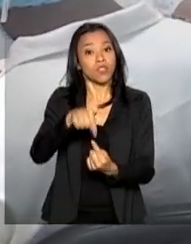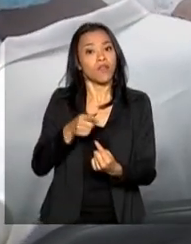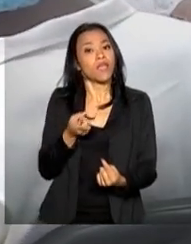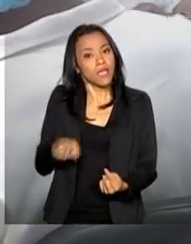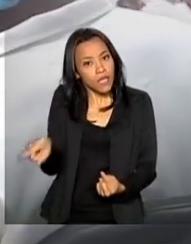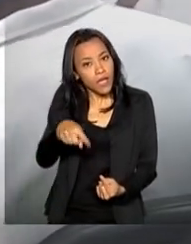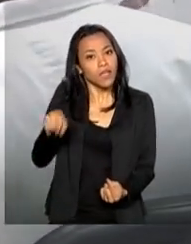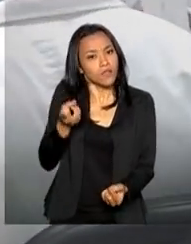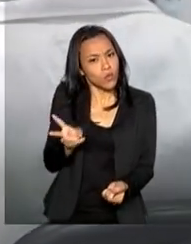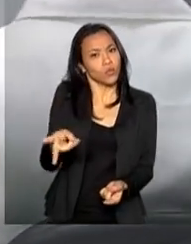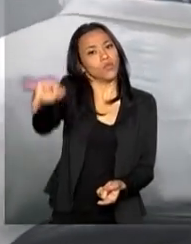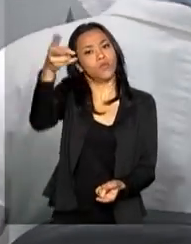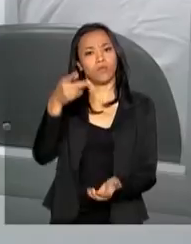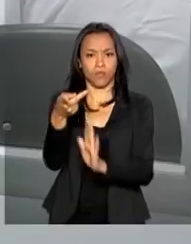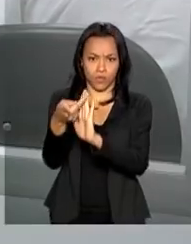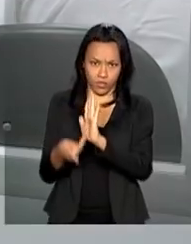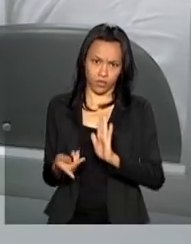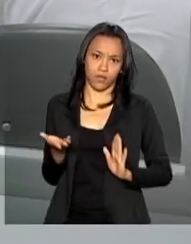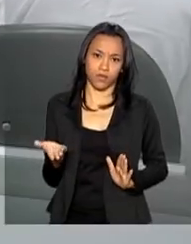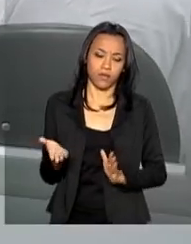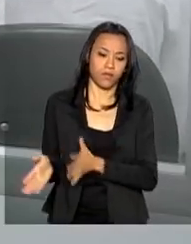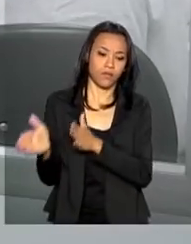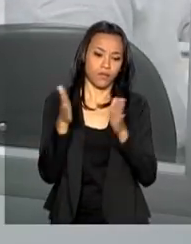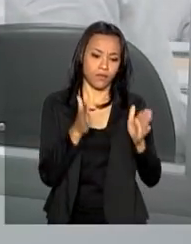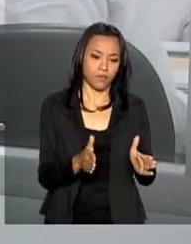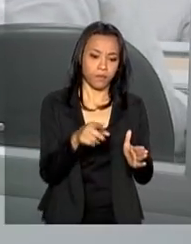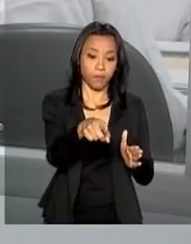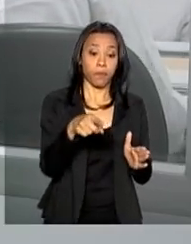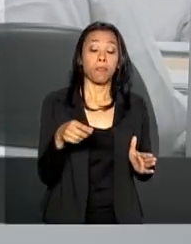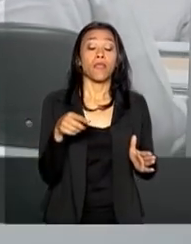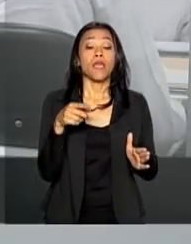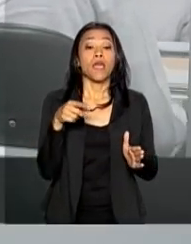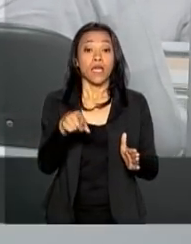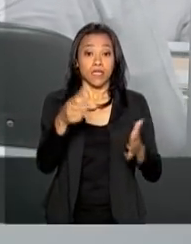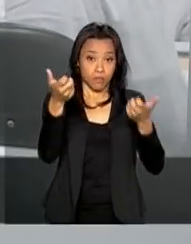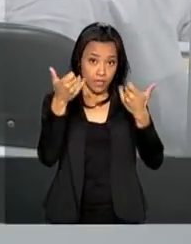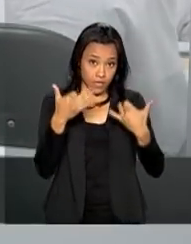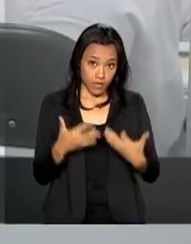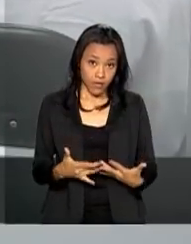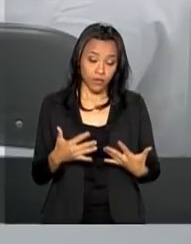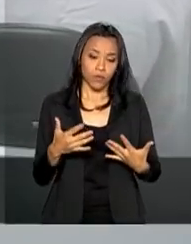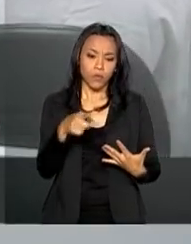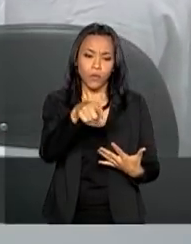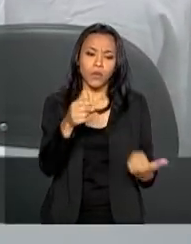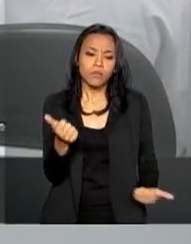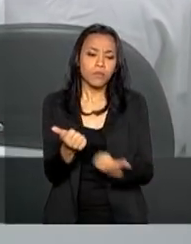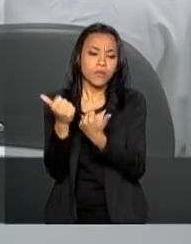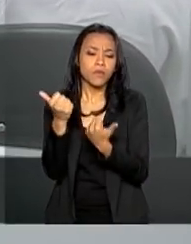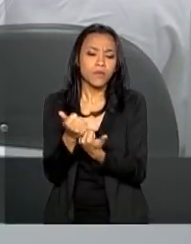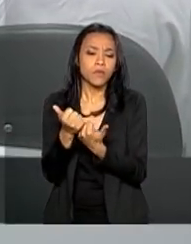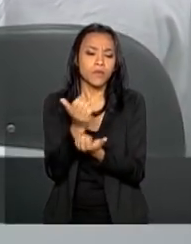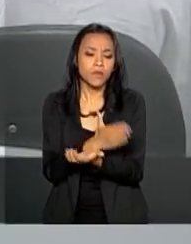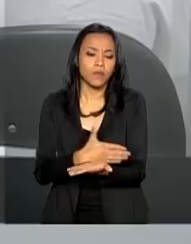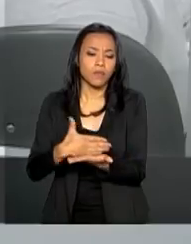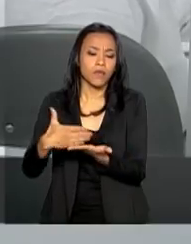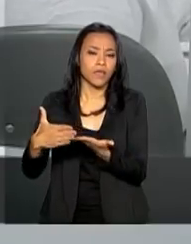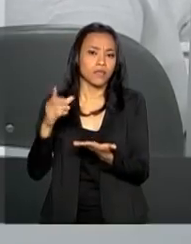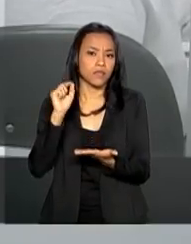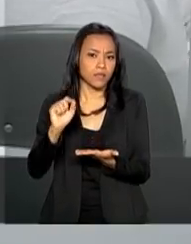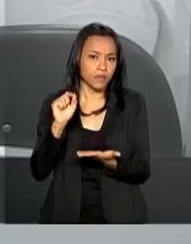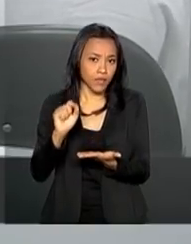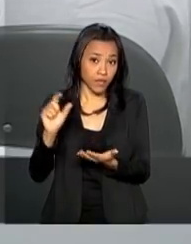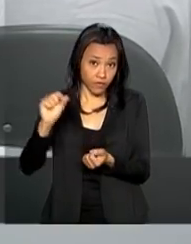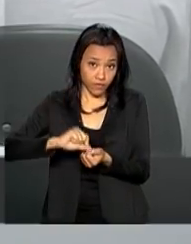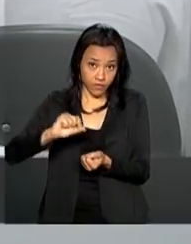sustentabilidade financeira do projeto. O objeto da cooperação, ele começa, ele se inicia com a intenção de